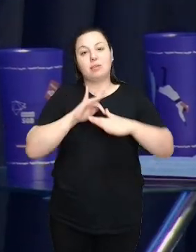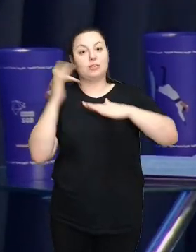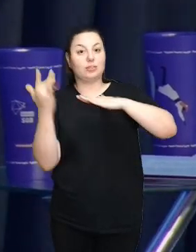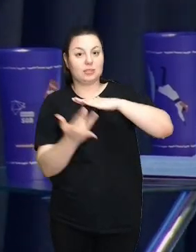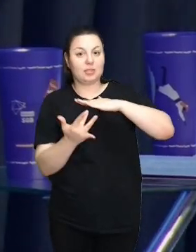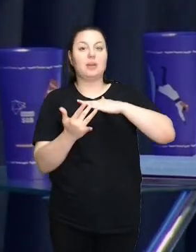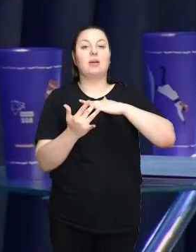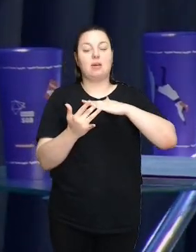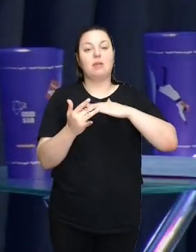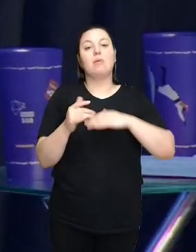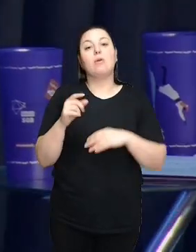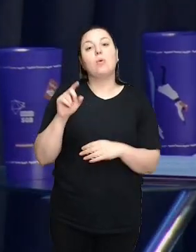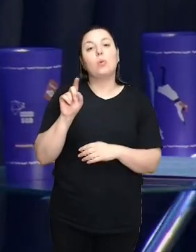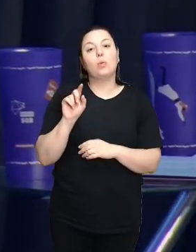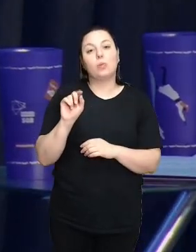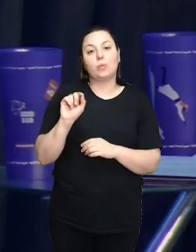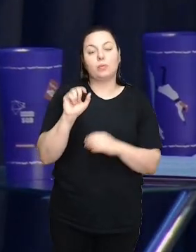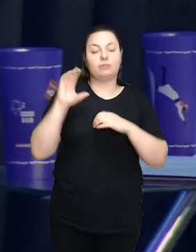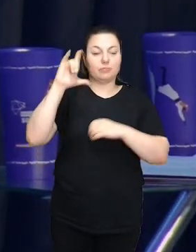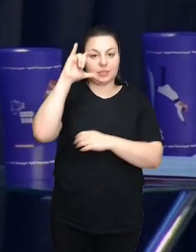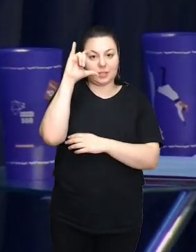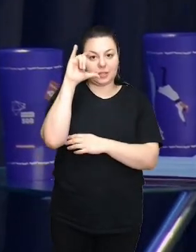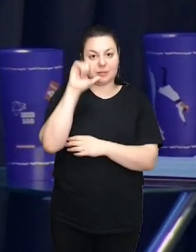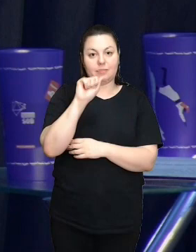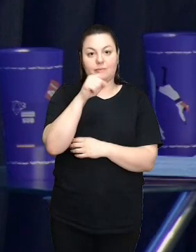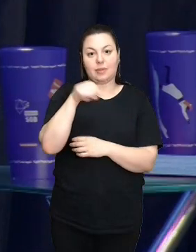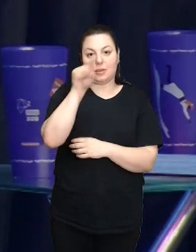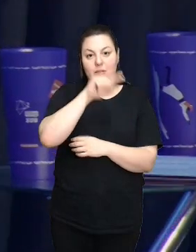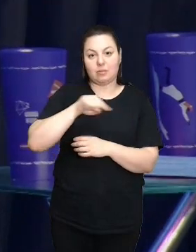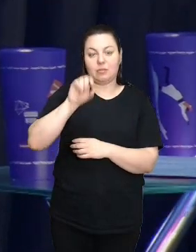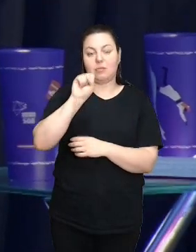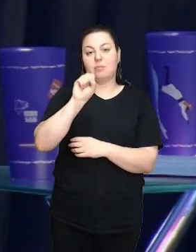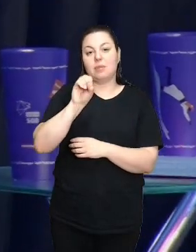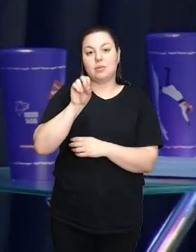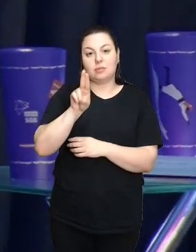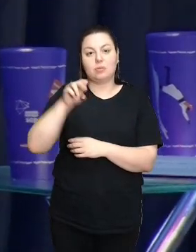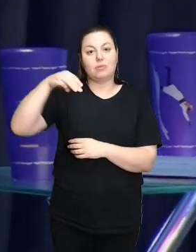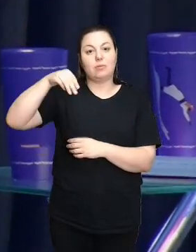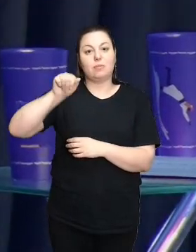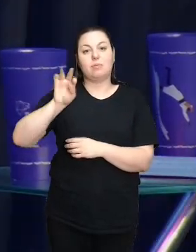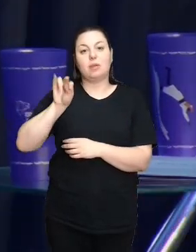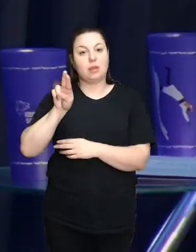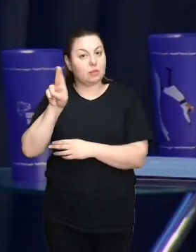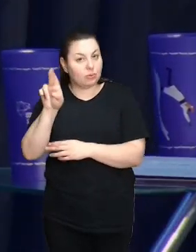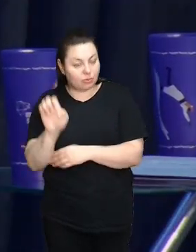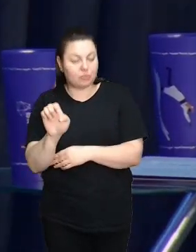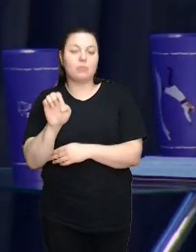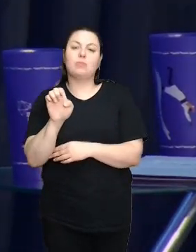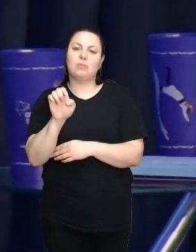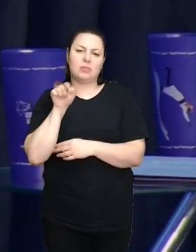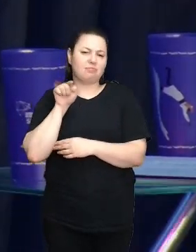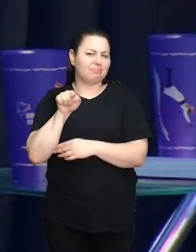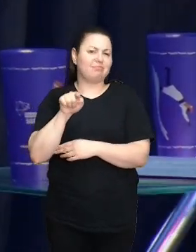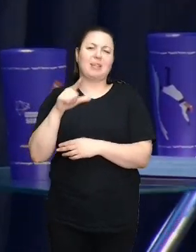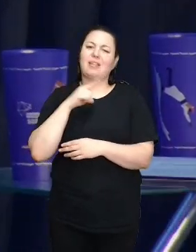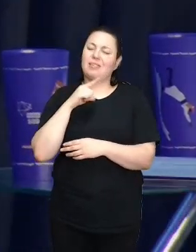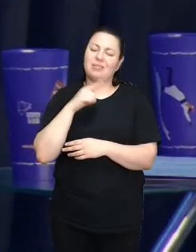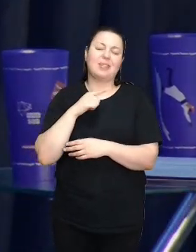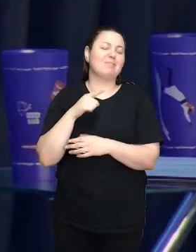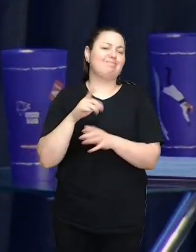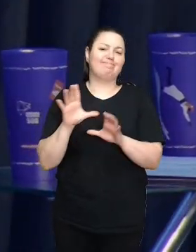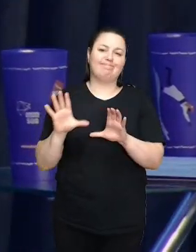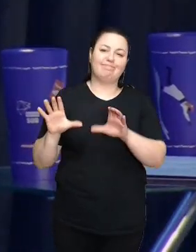Mature é o soumature, @soumature. Temos uma comunidade incrível lá com embaixadores